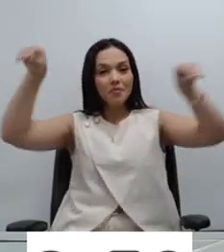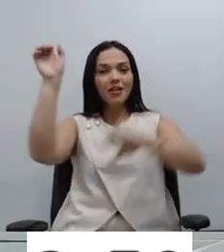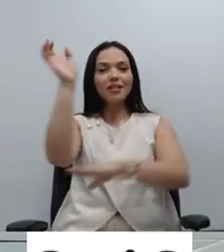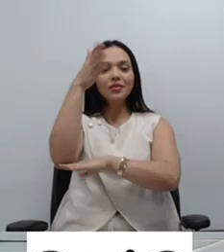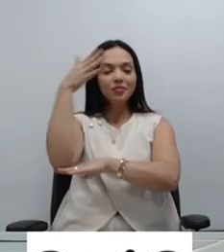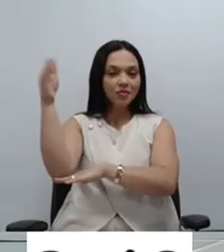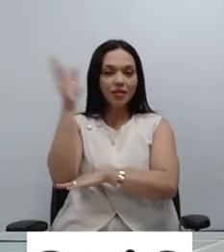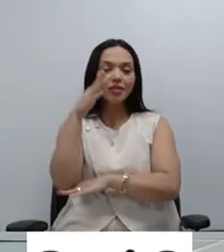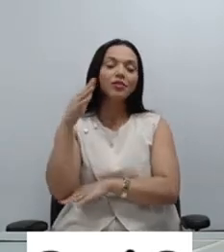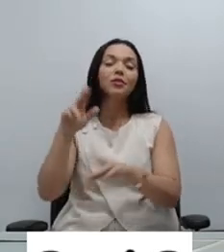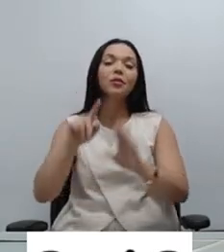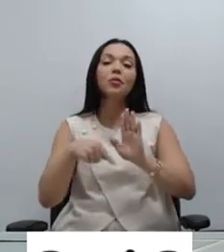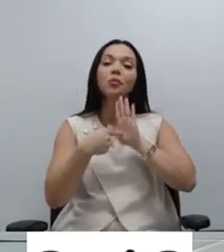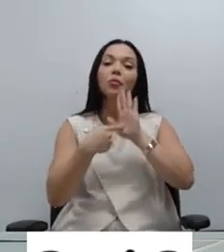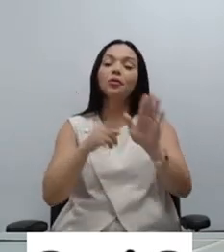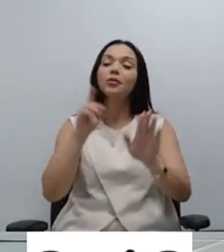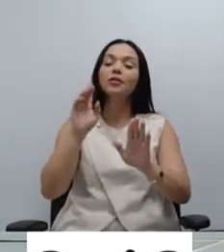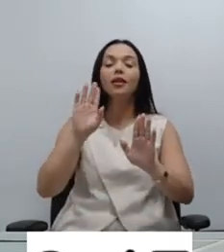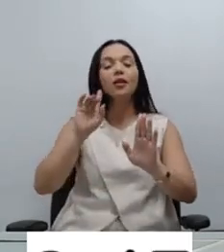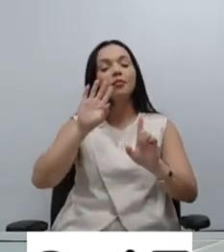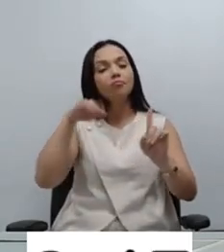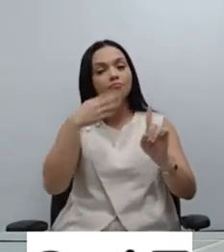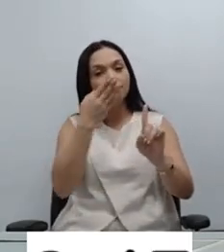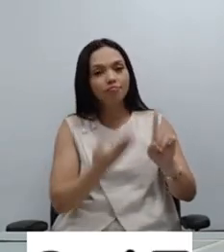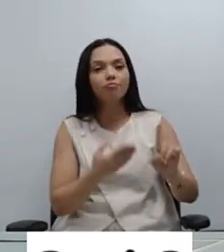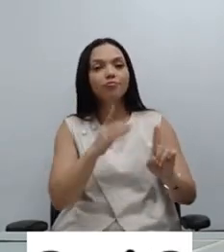prestígio da Defensoria Pública Paulista.